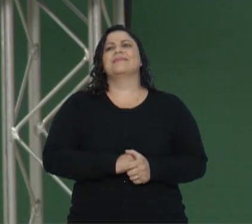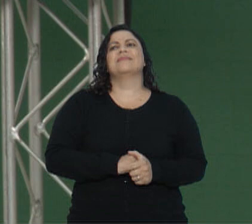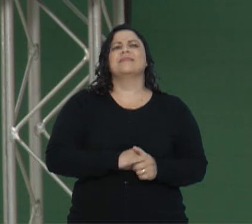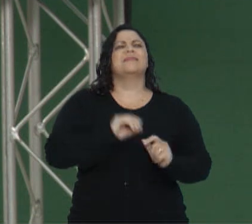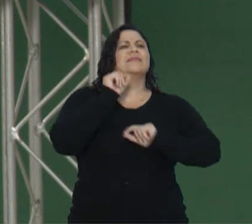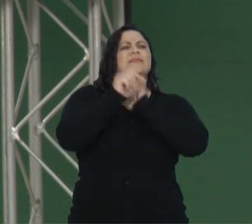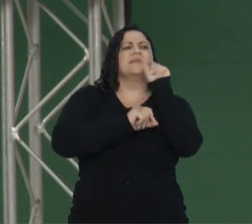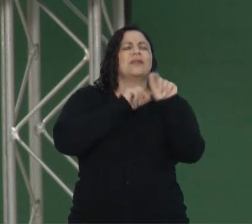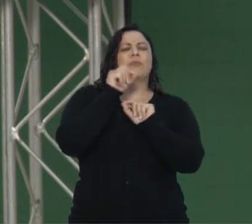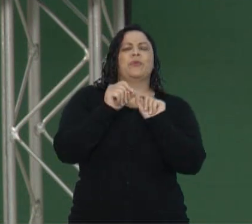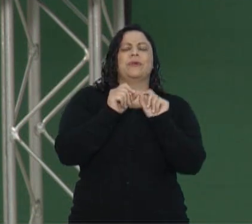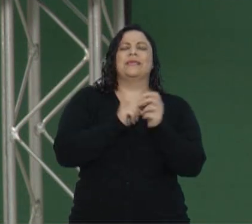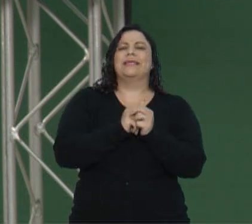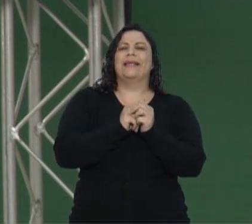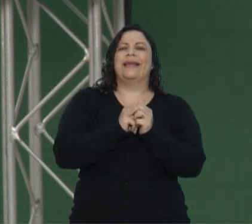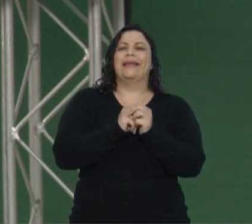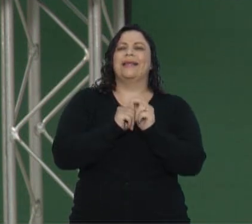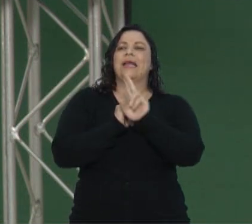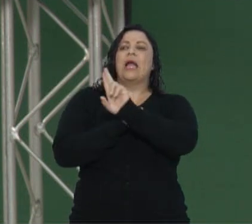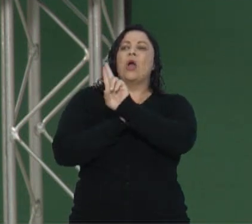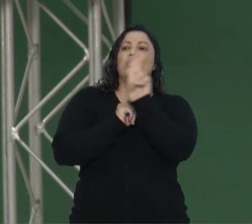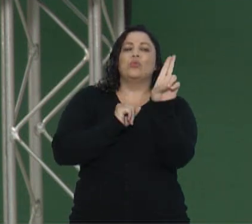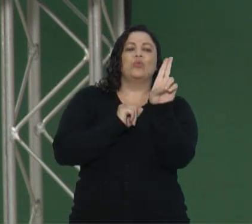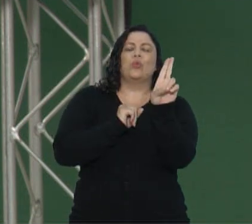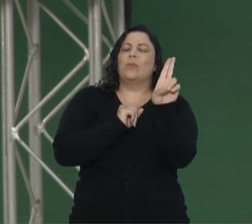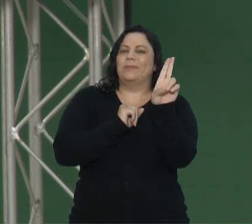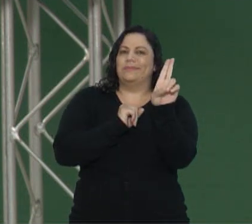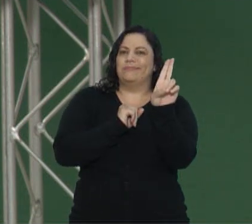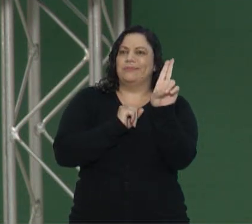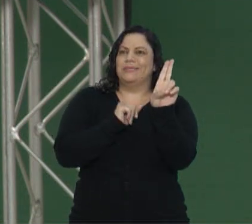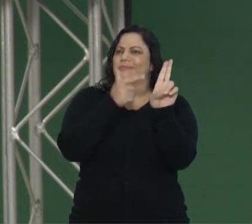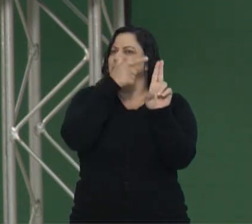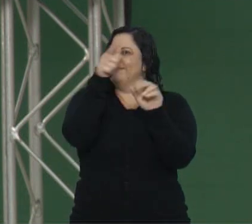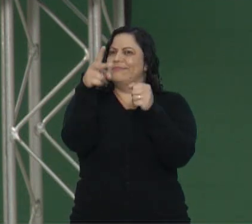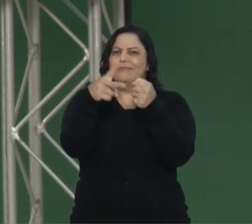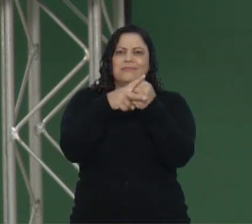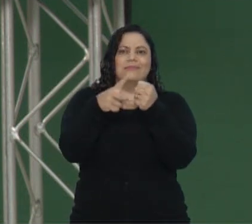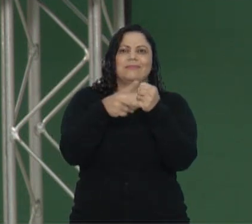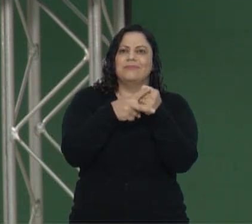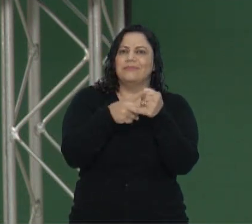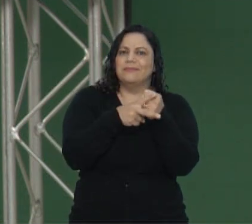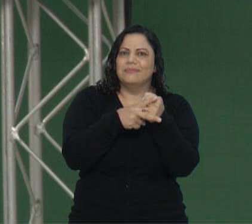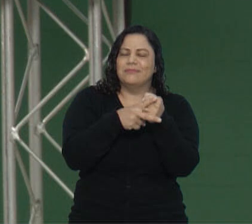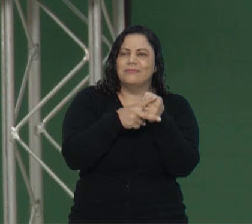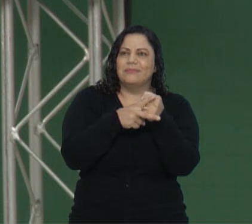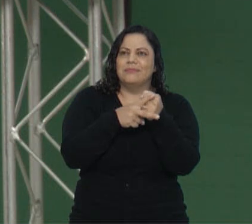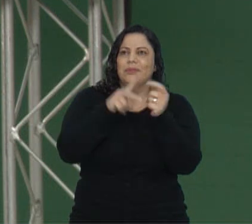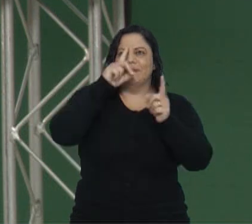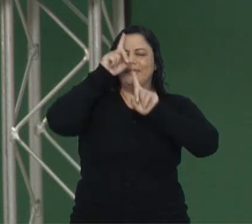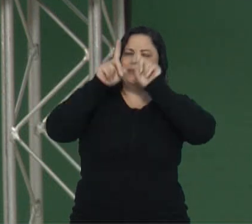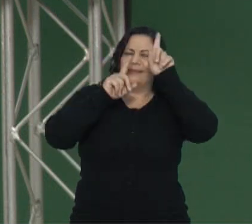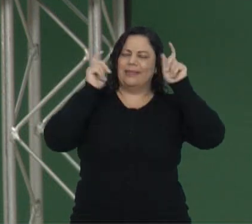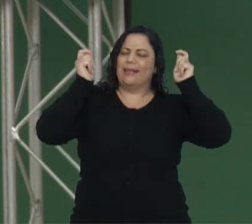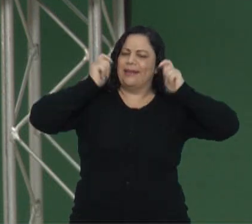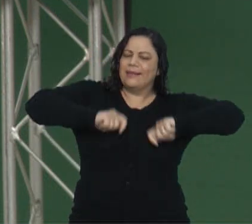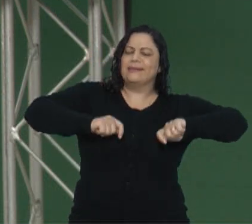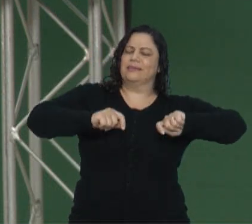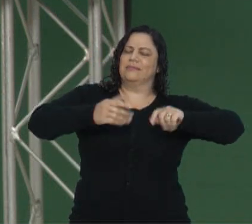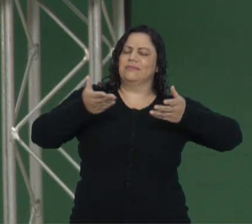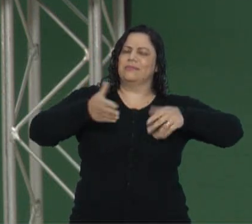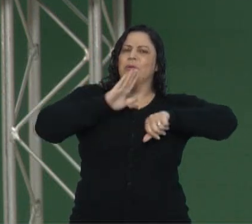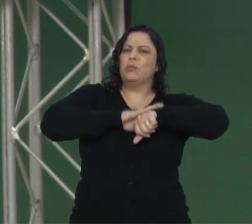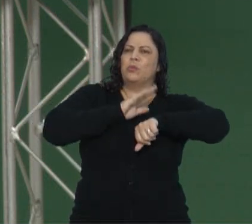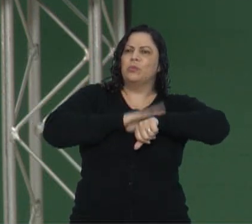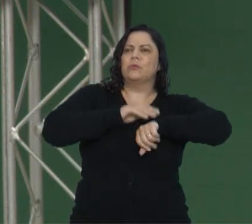nominal, a regência do nome. Não tem verbo nisso aqui. Não tem verbo nessa ideia que a gente está trabalhando nesse